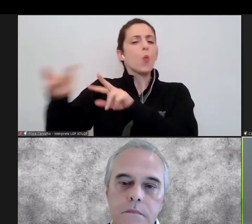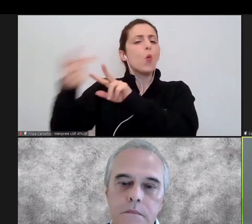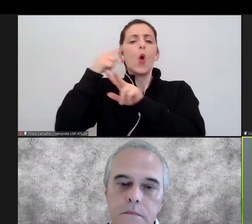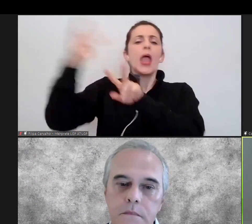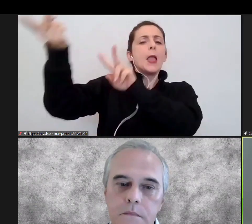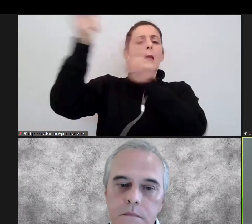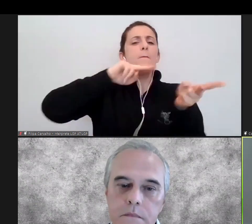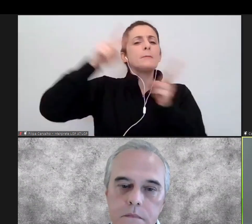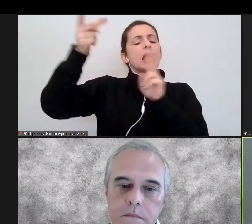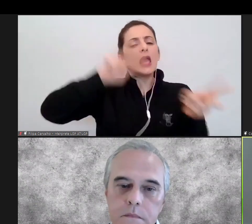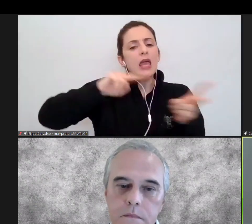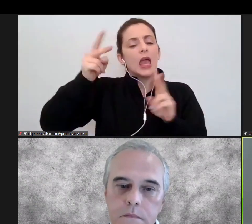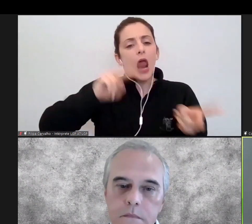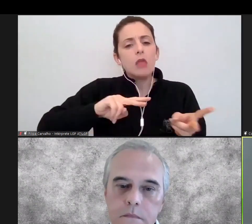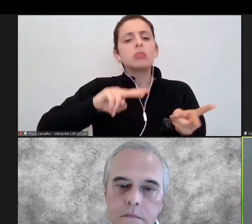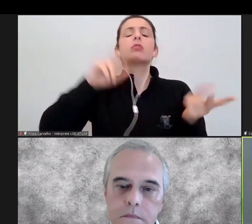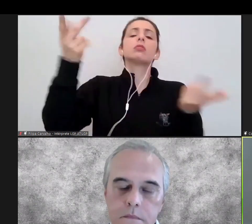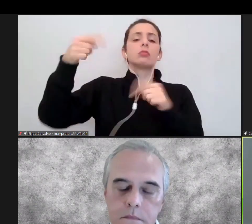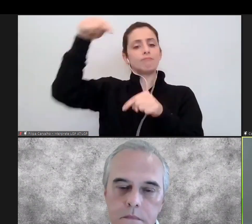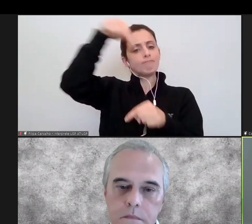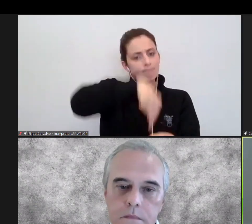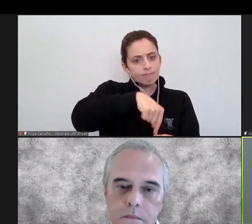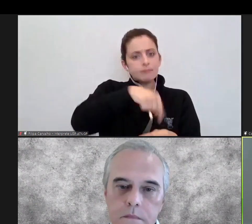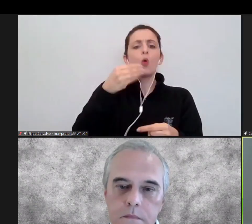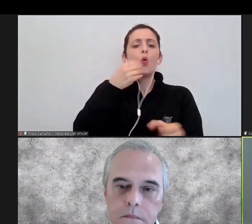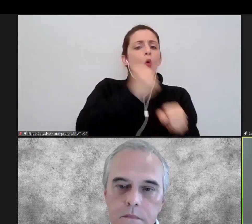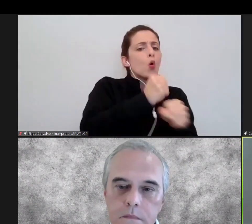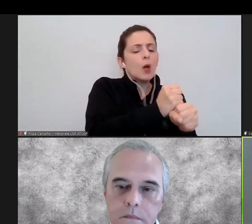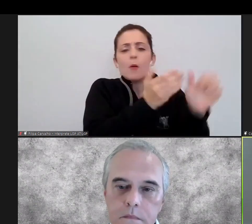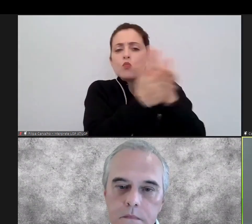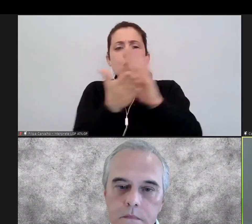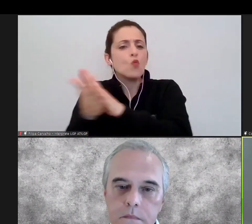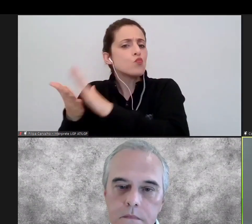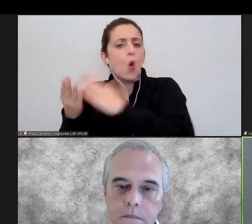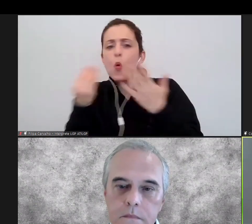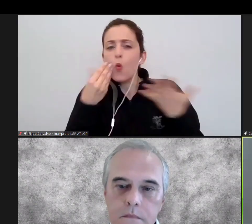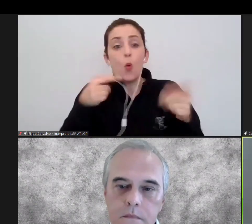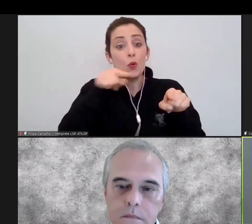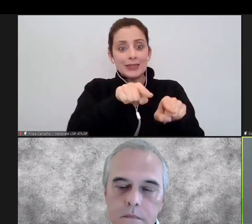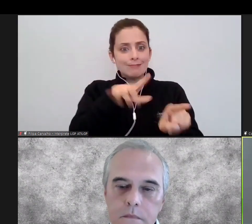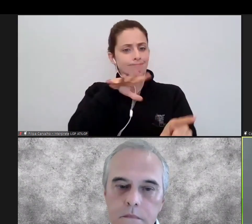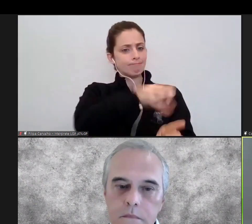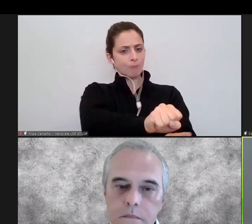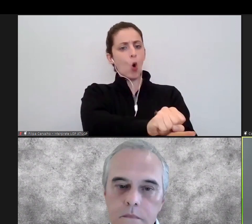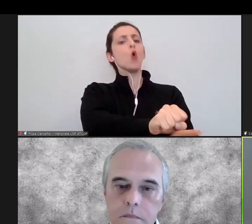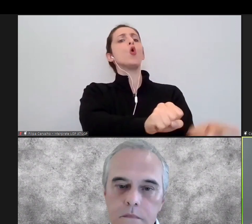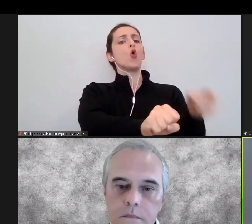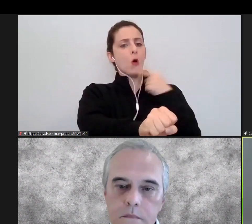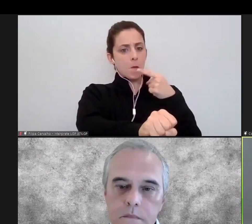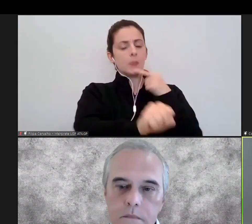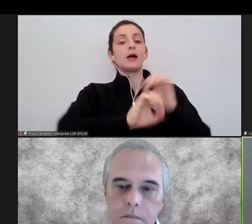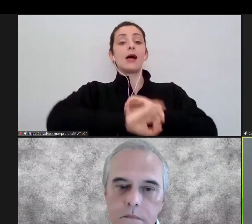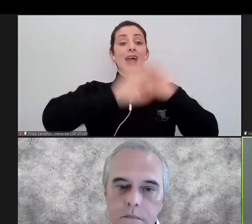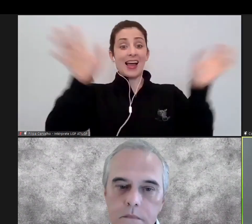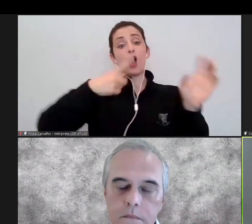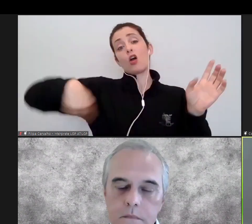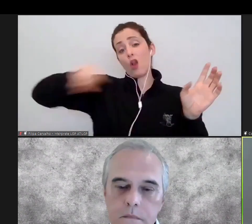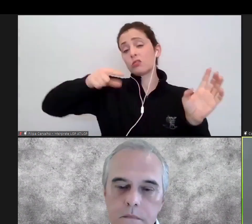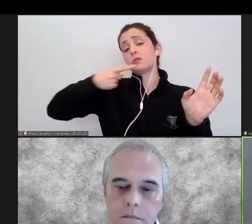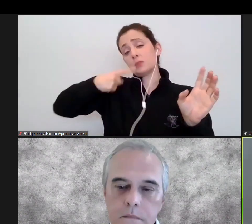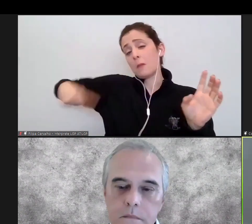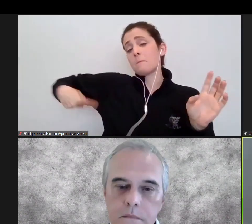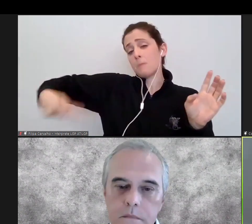de portugueses de origem estrangeira, e identifica aquilo que nós também identificamos no nosso dia-a-dia, no trabalho, no terreno, não